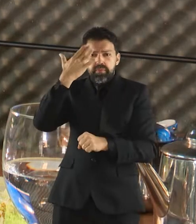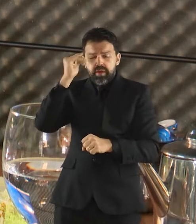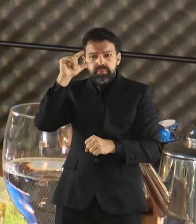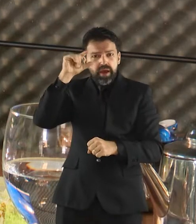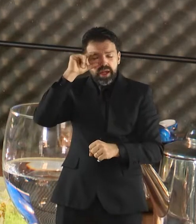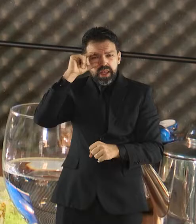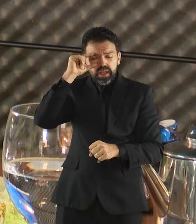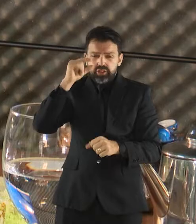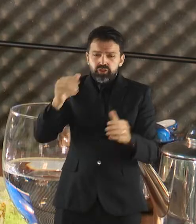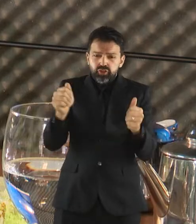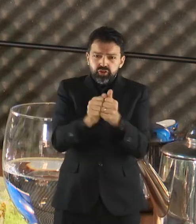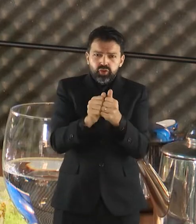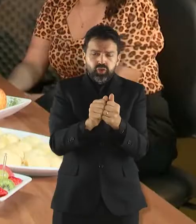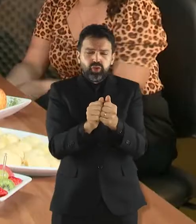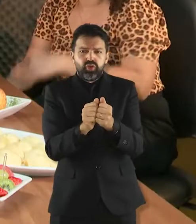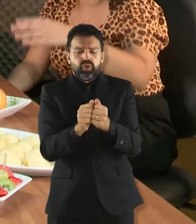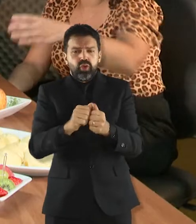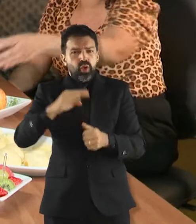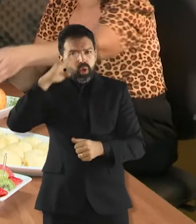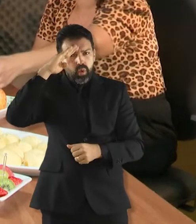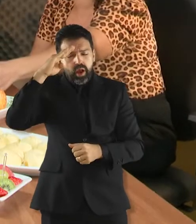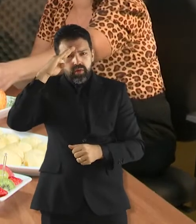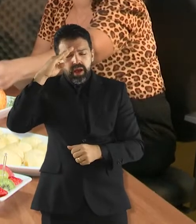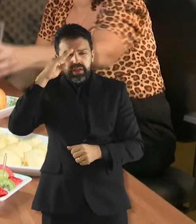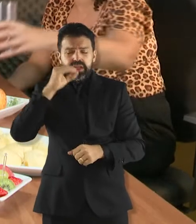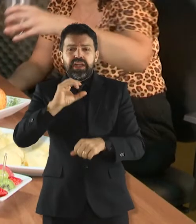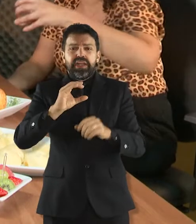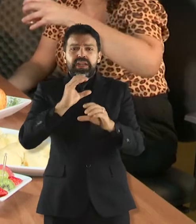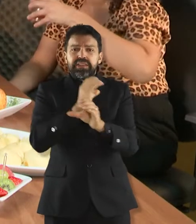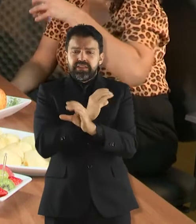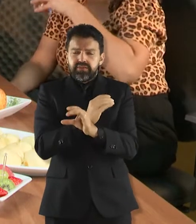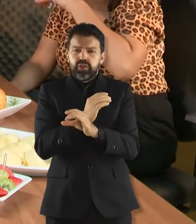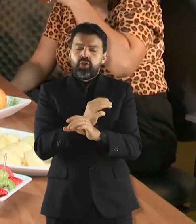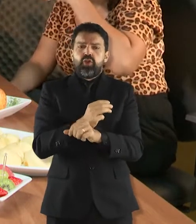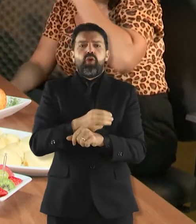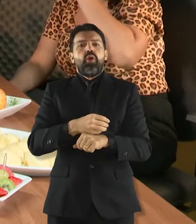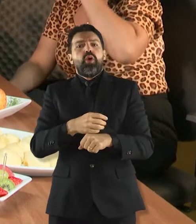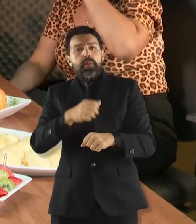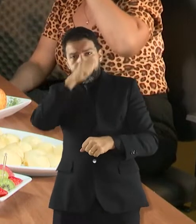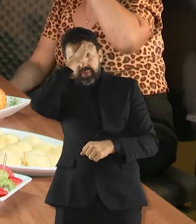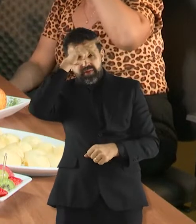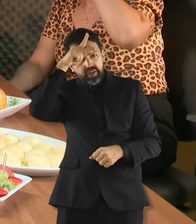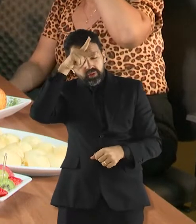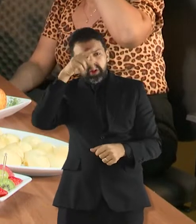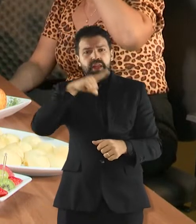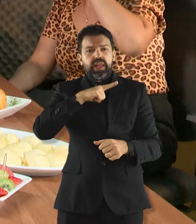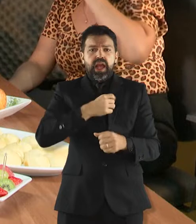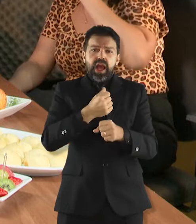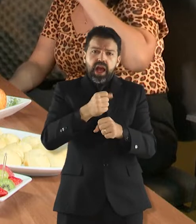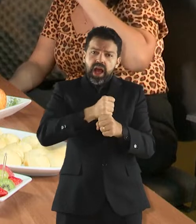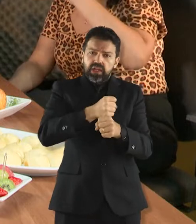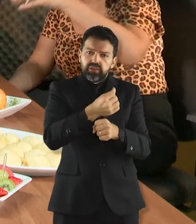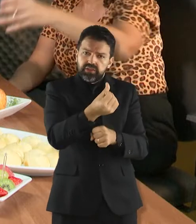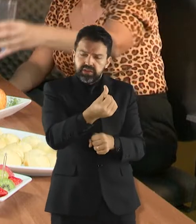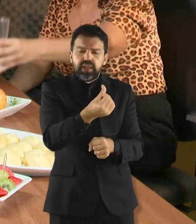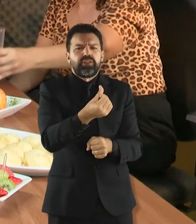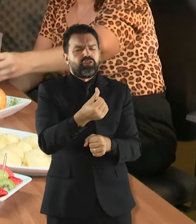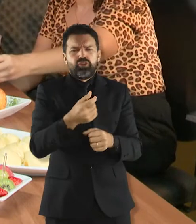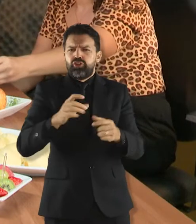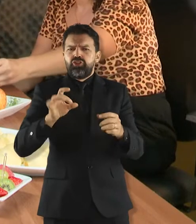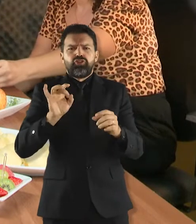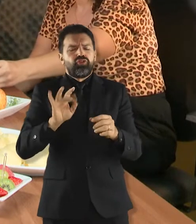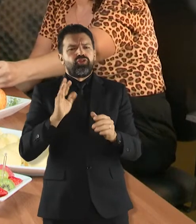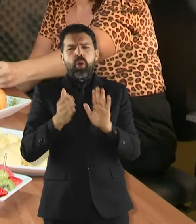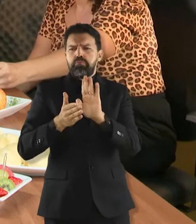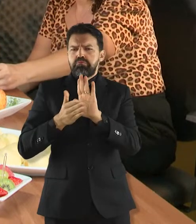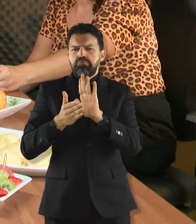Civil Municipal. Muito conhecido esse termo de cooperação, esse trabalho. Que existe há 6 anos, né? E a gente só é elogios para o trabalho